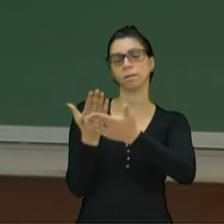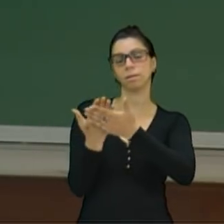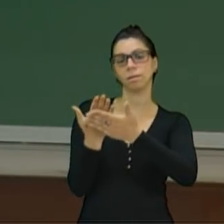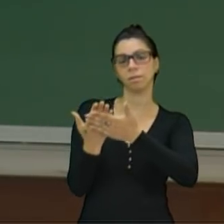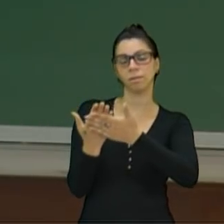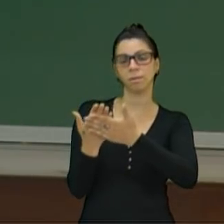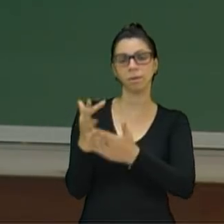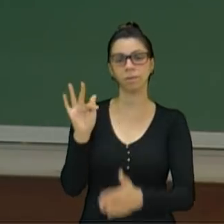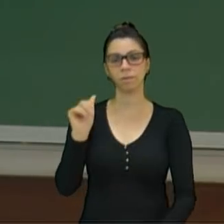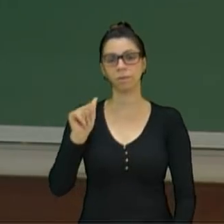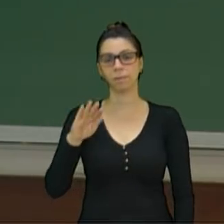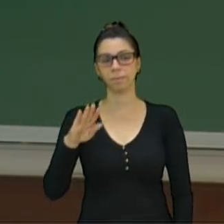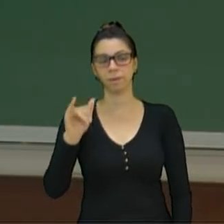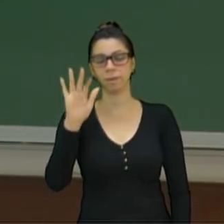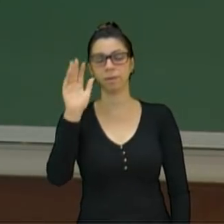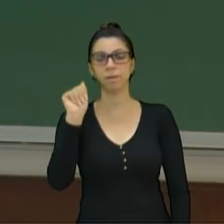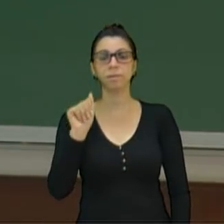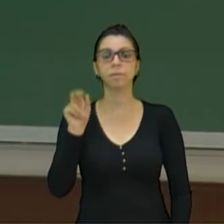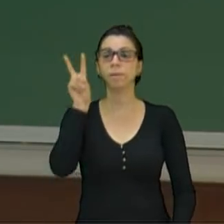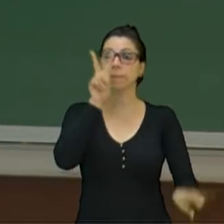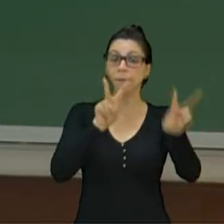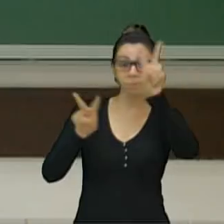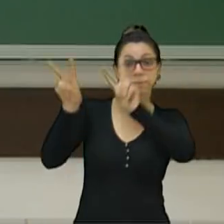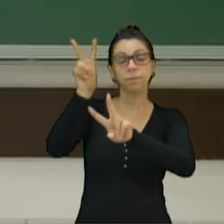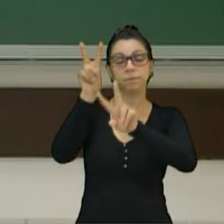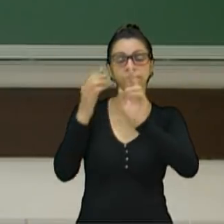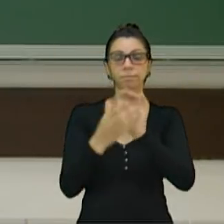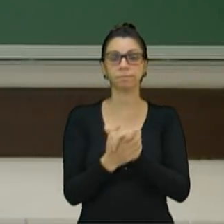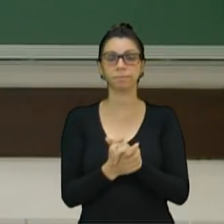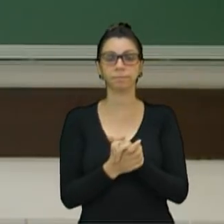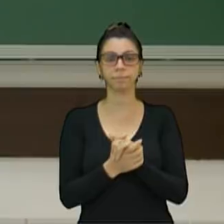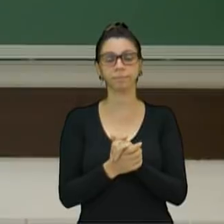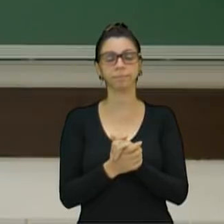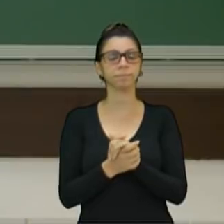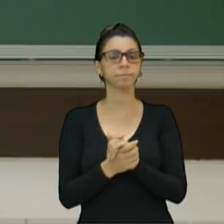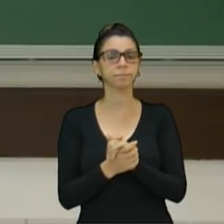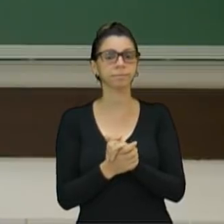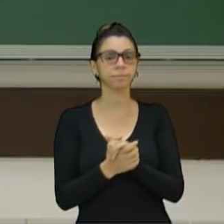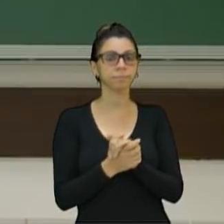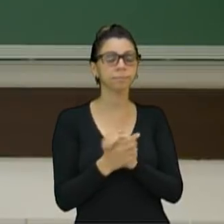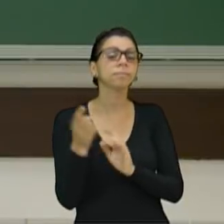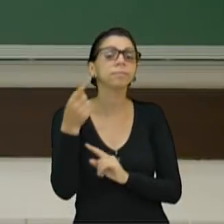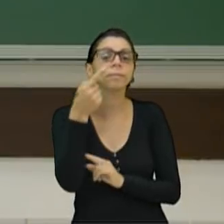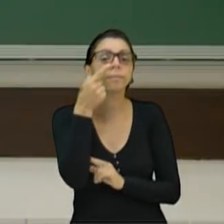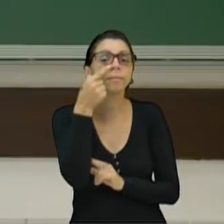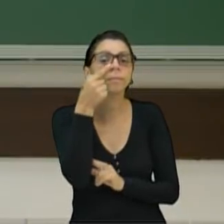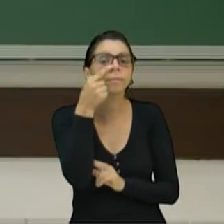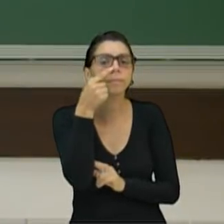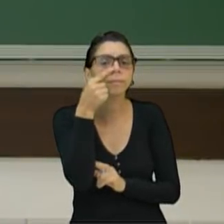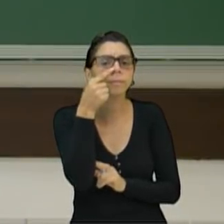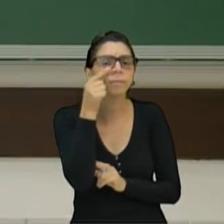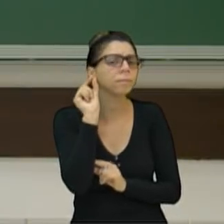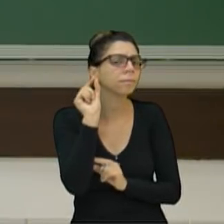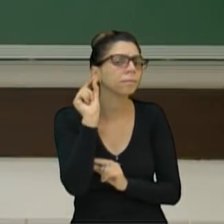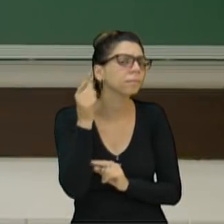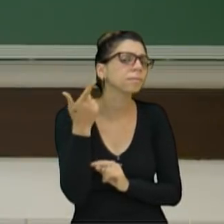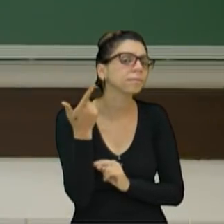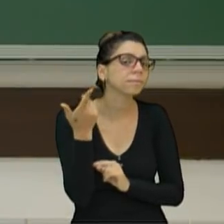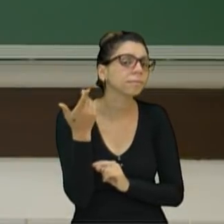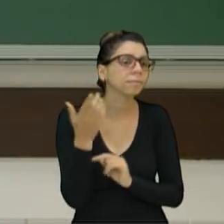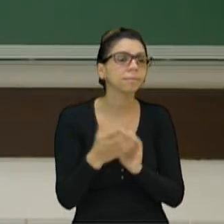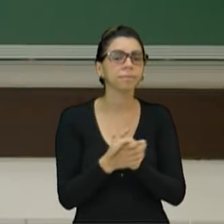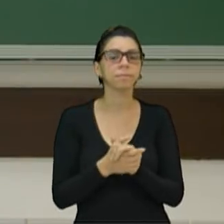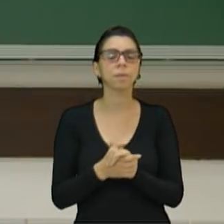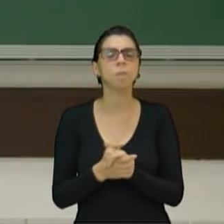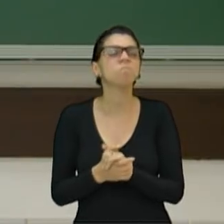visão. E por último, nós temos o nariz. O nariz não é para ficar metendo onde não é chamado. Não é isso.